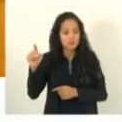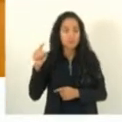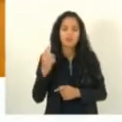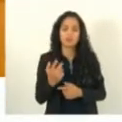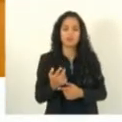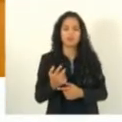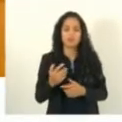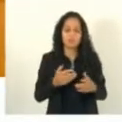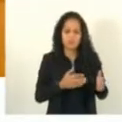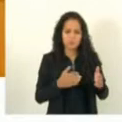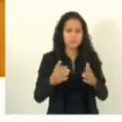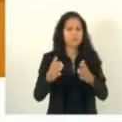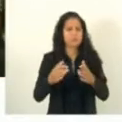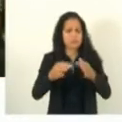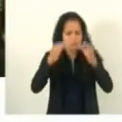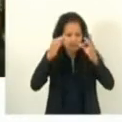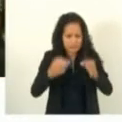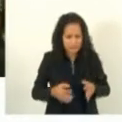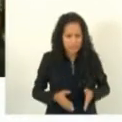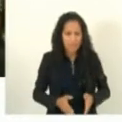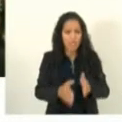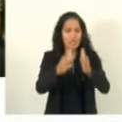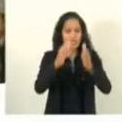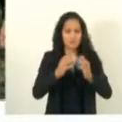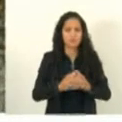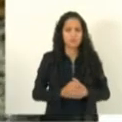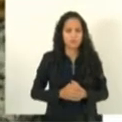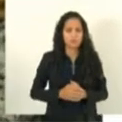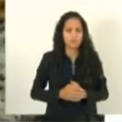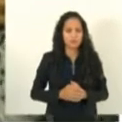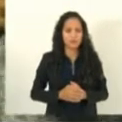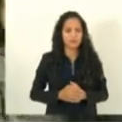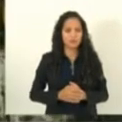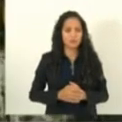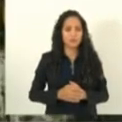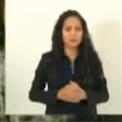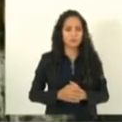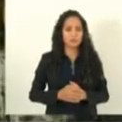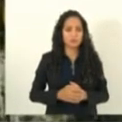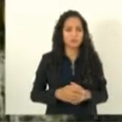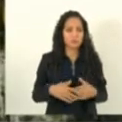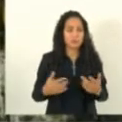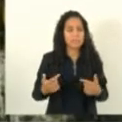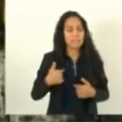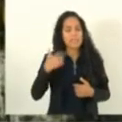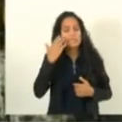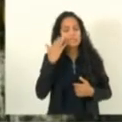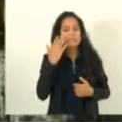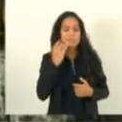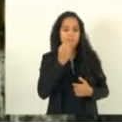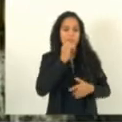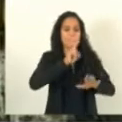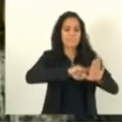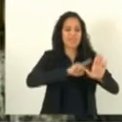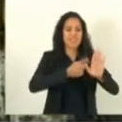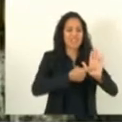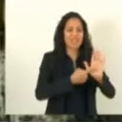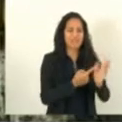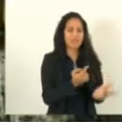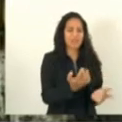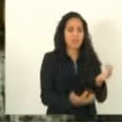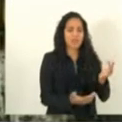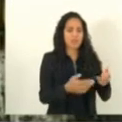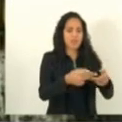caminhar na linha certa, porque quem sabe da quentura do fogo é a panela. É